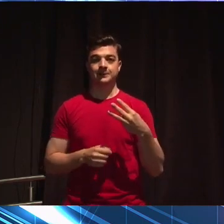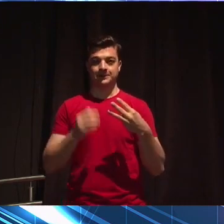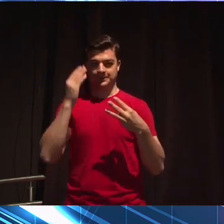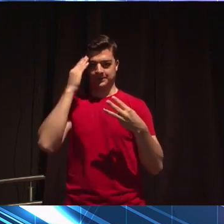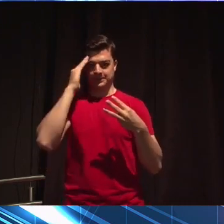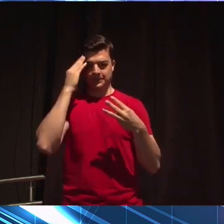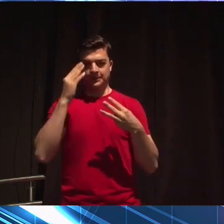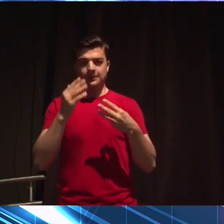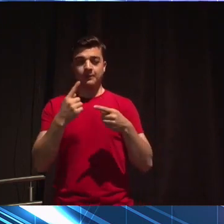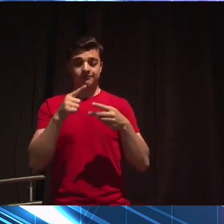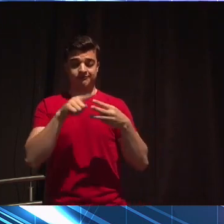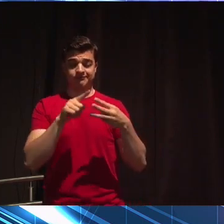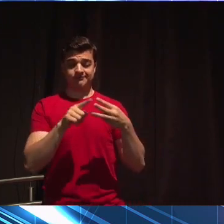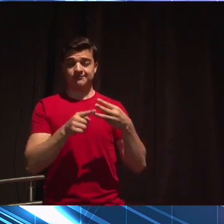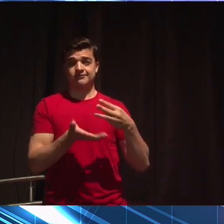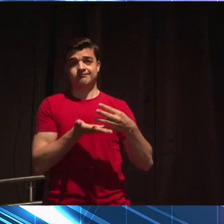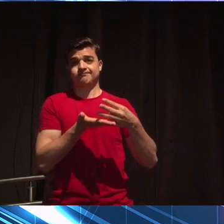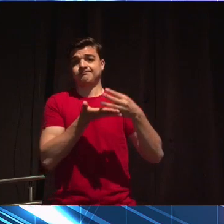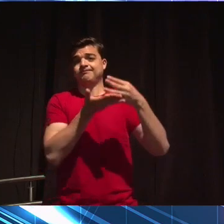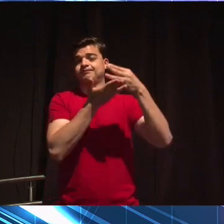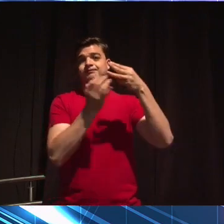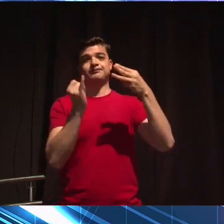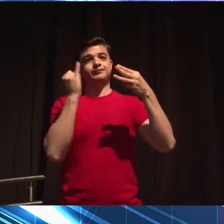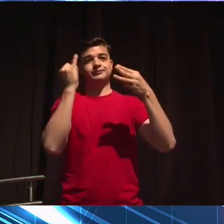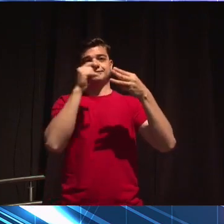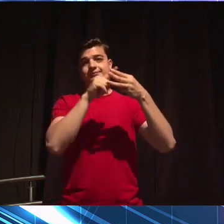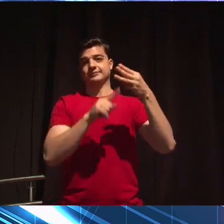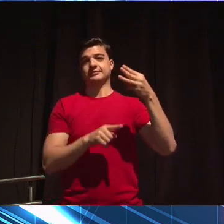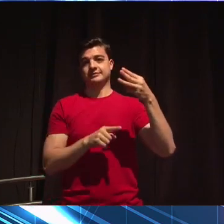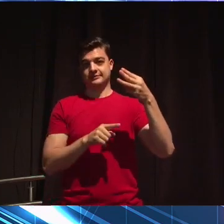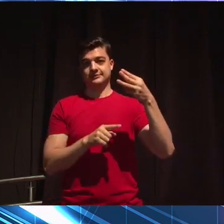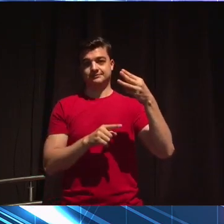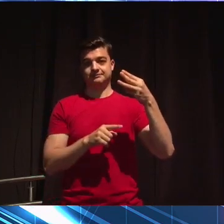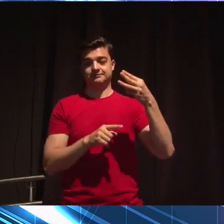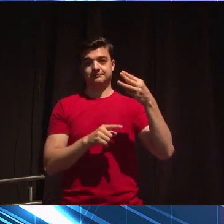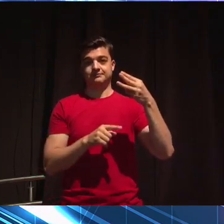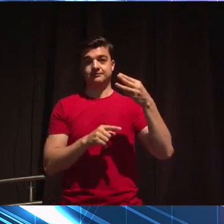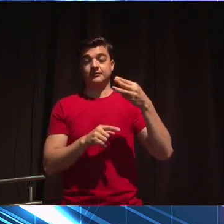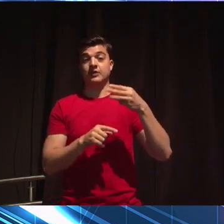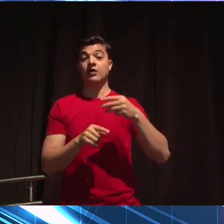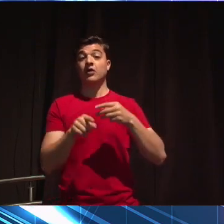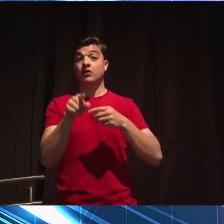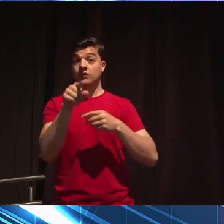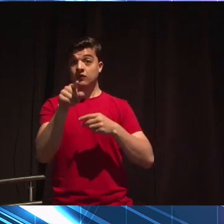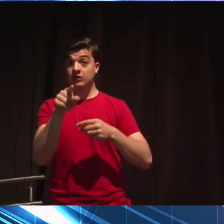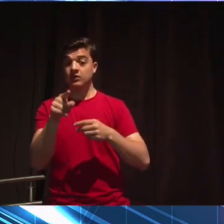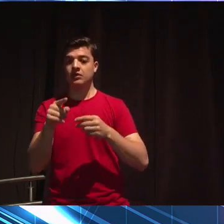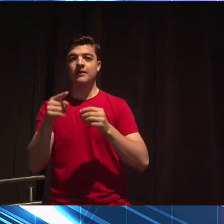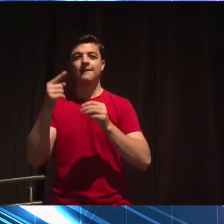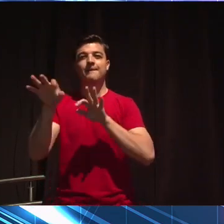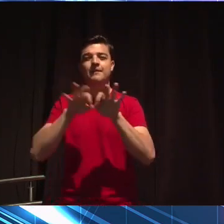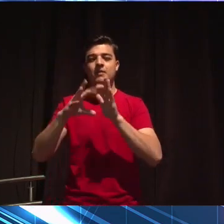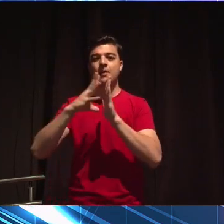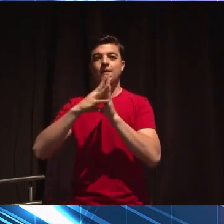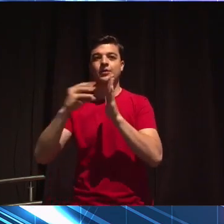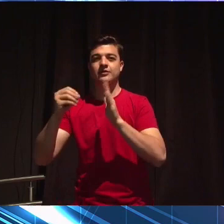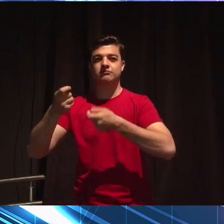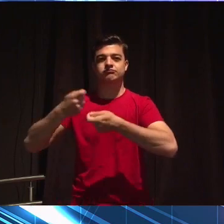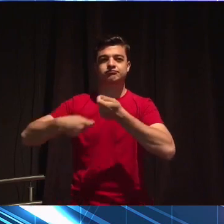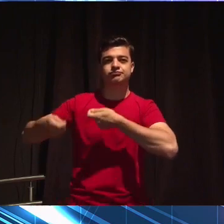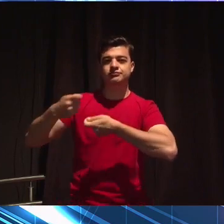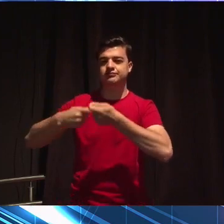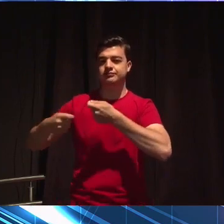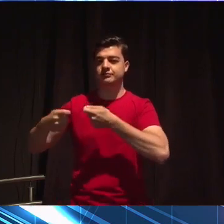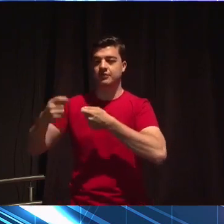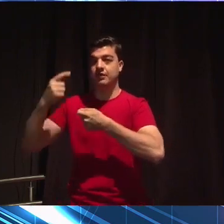exponenciais. Na prática, quando você desenvolve modelos de negócios que estão conectados a isso, você naturalmente aproveita a exponencialidade